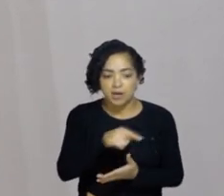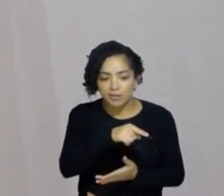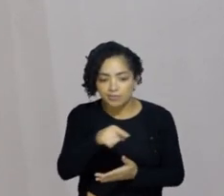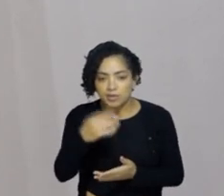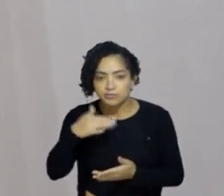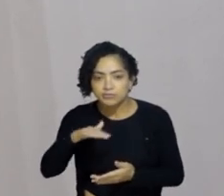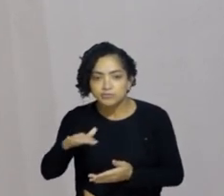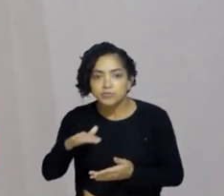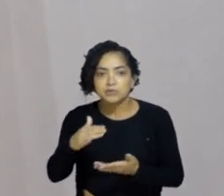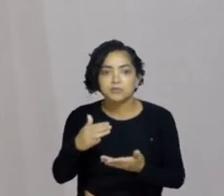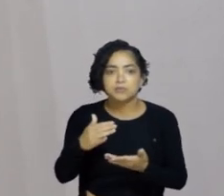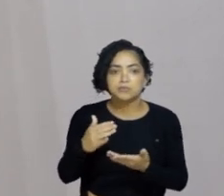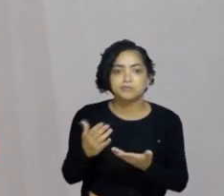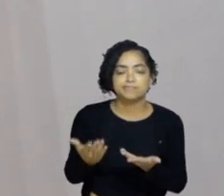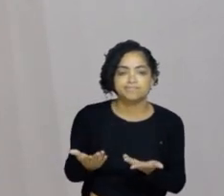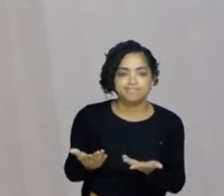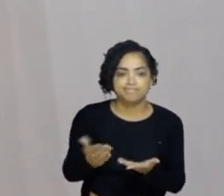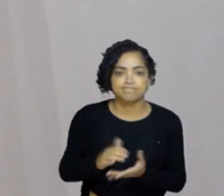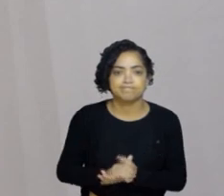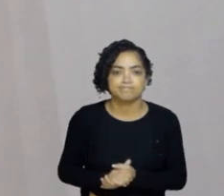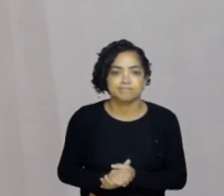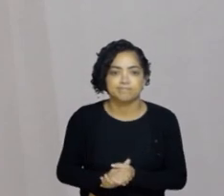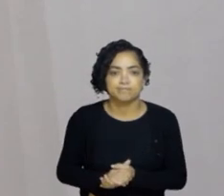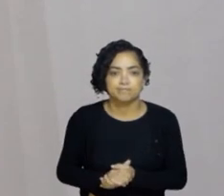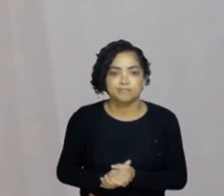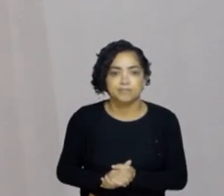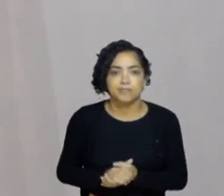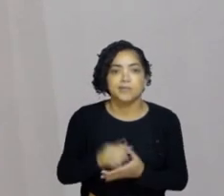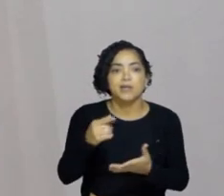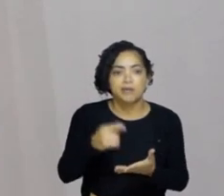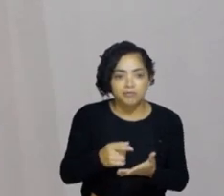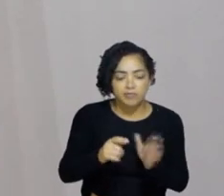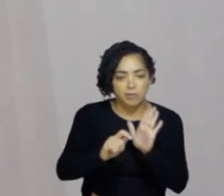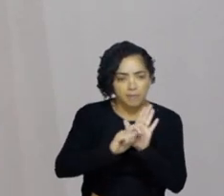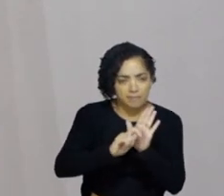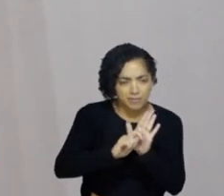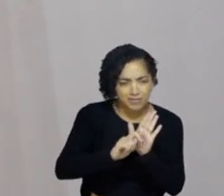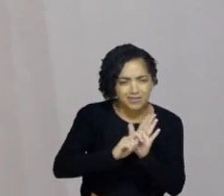começa a fazer confusão. Daí vai na boca, tem crack, vai fumar o crack. E